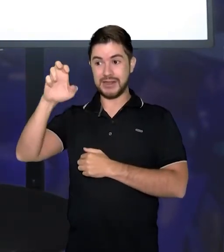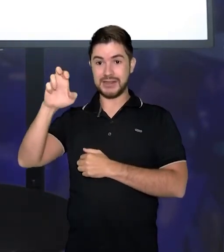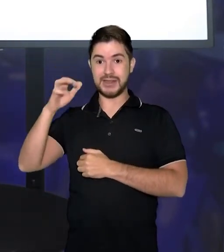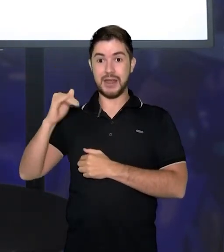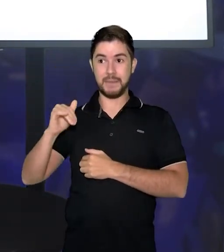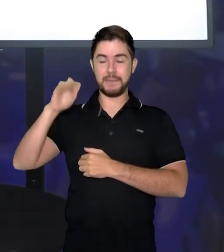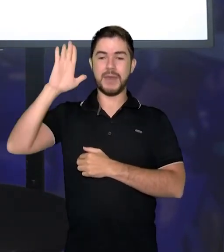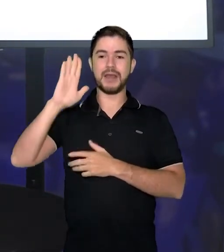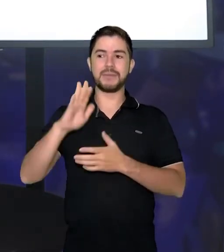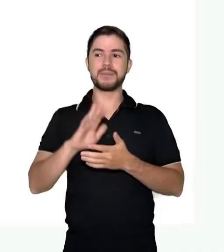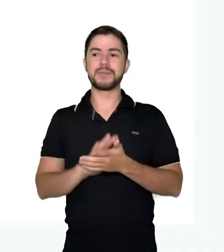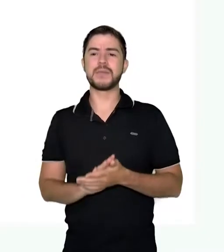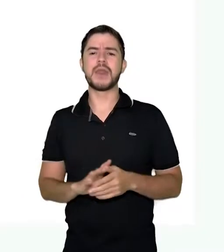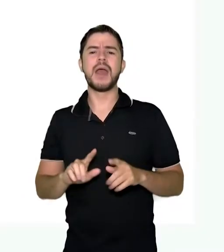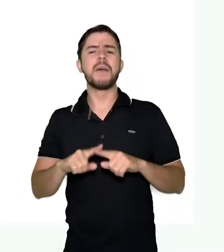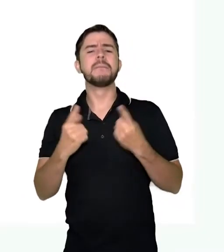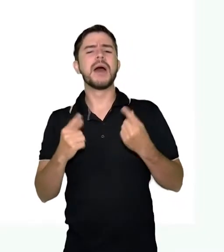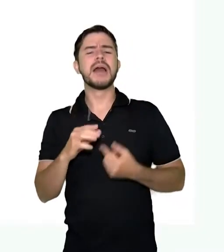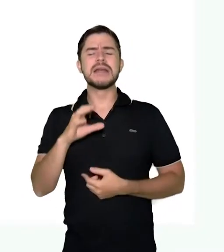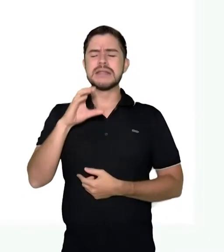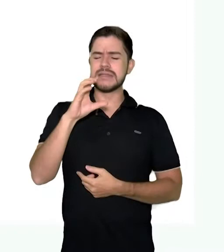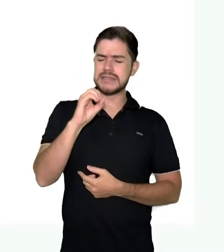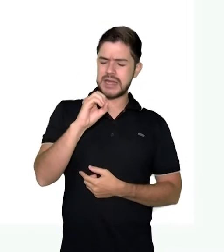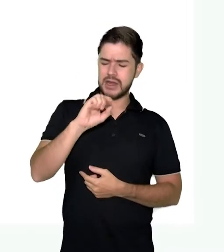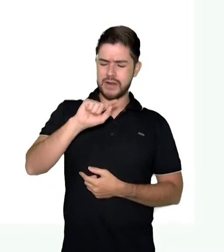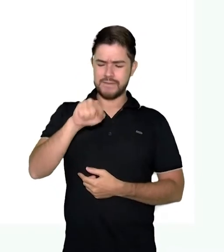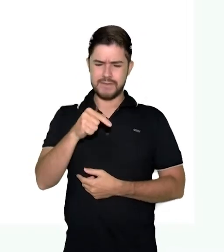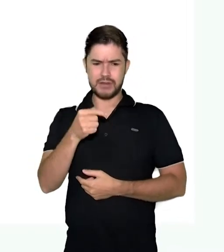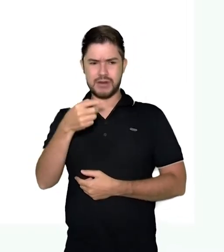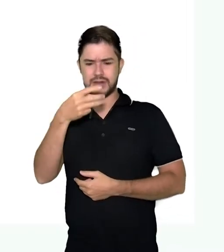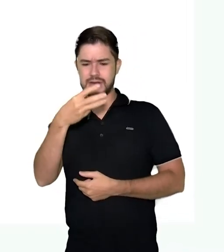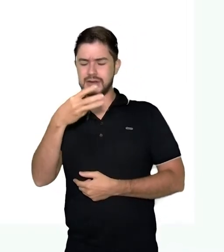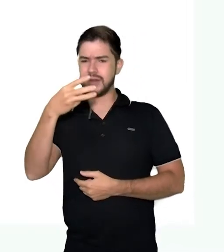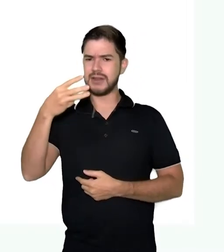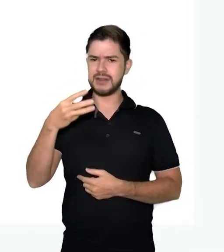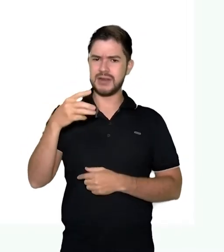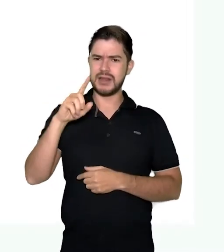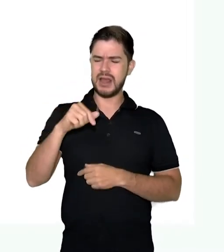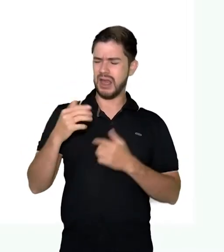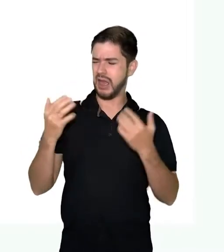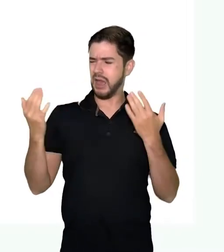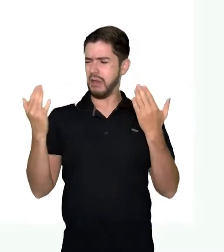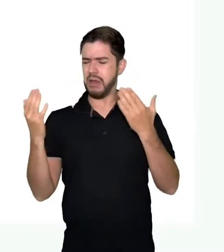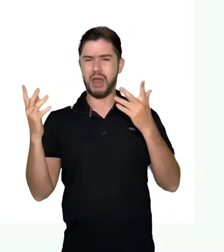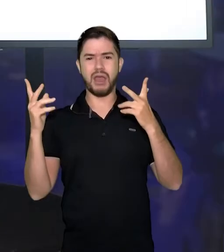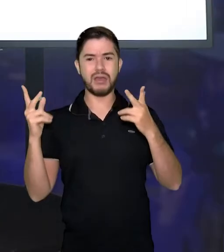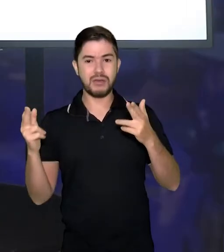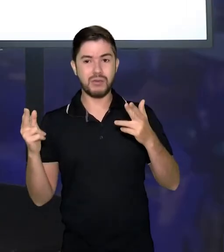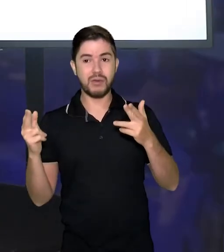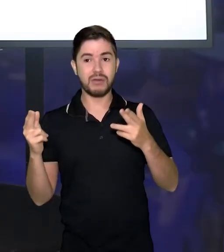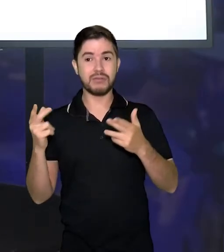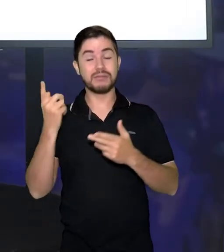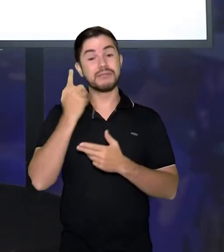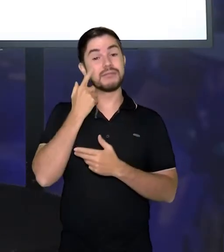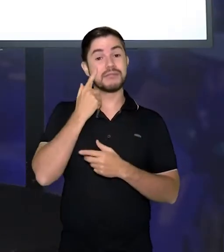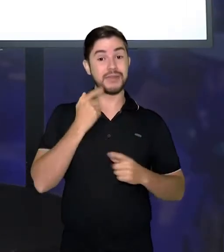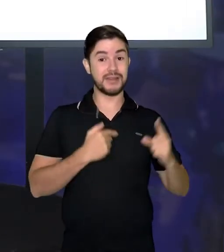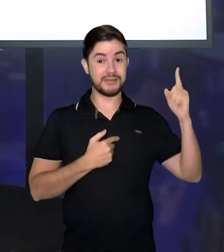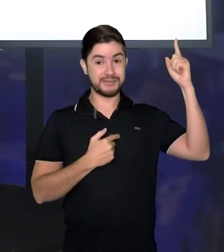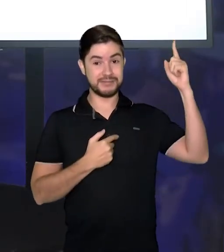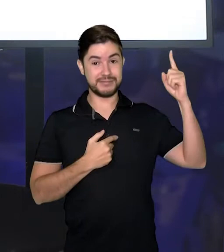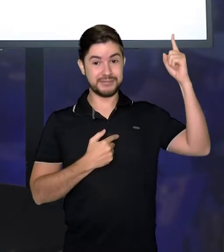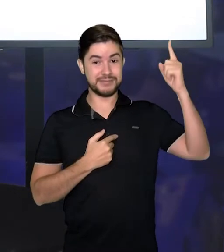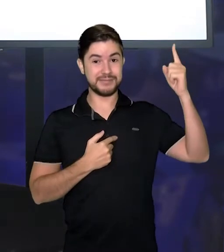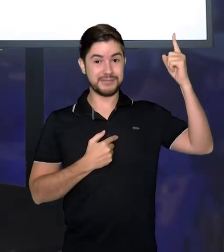E 0,33 por 0,33? Professor, são iguais. Então, está aqui.